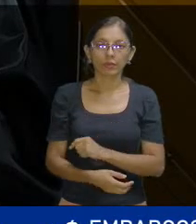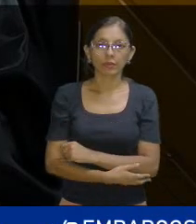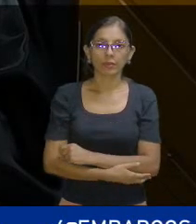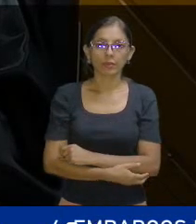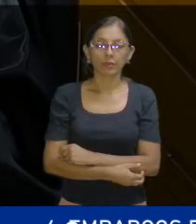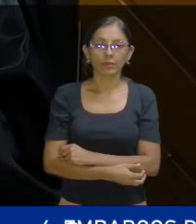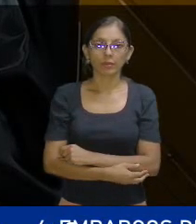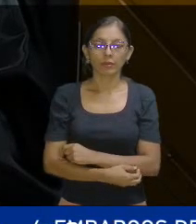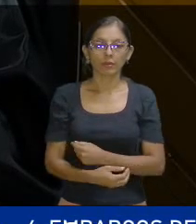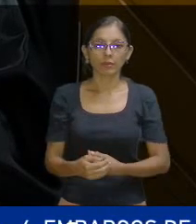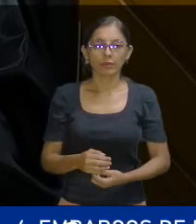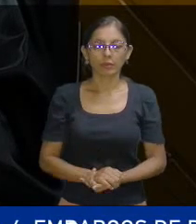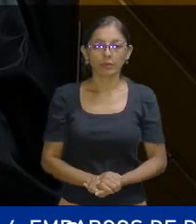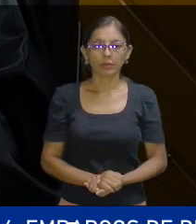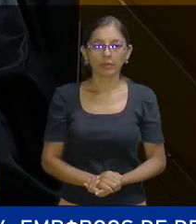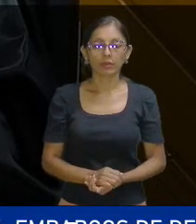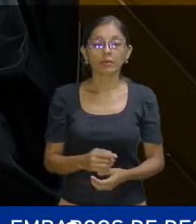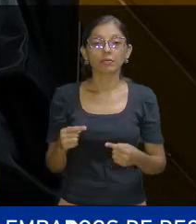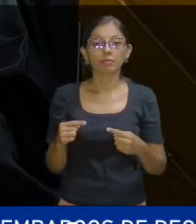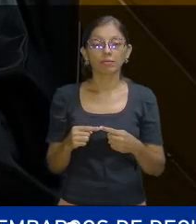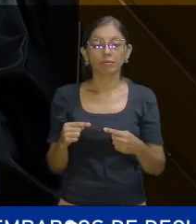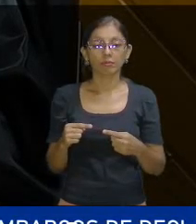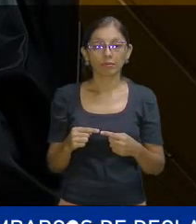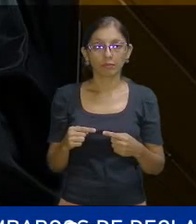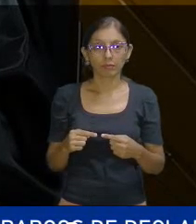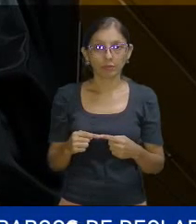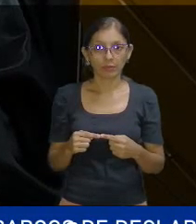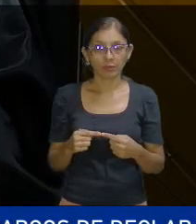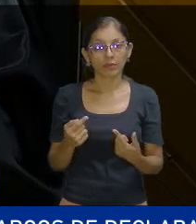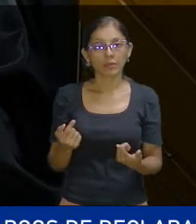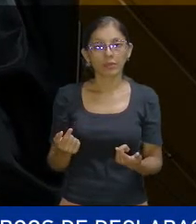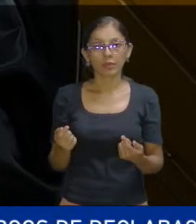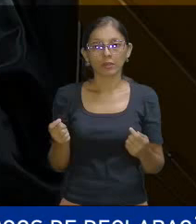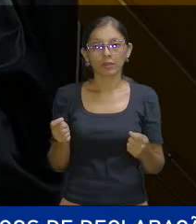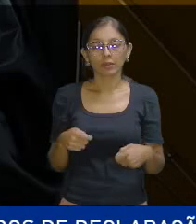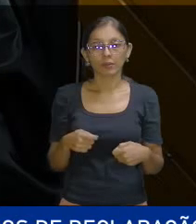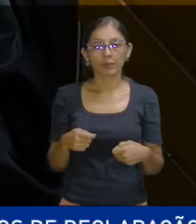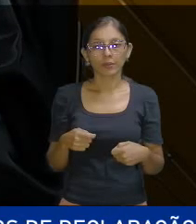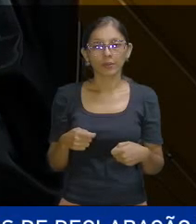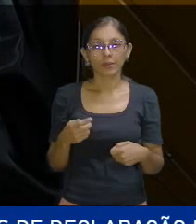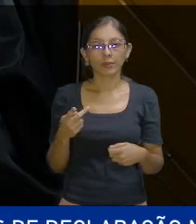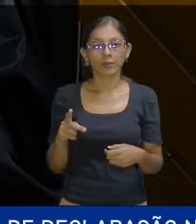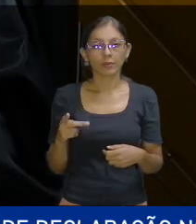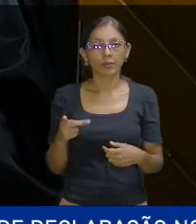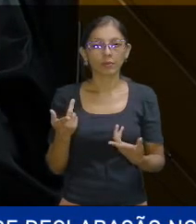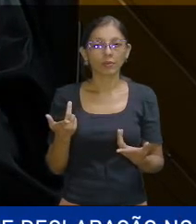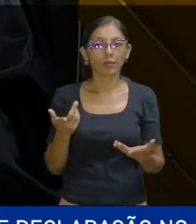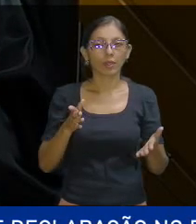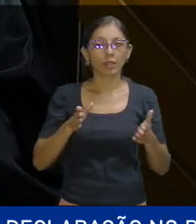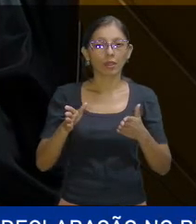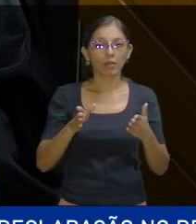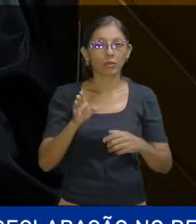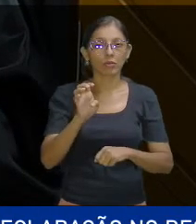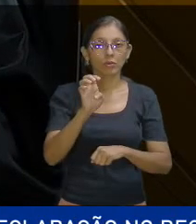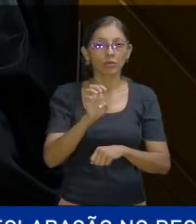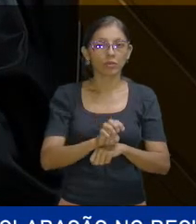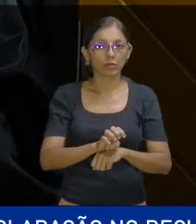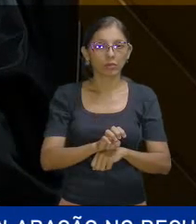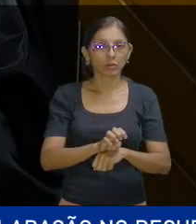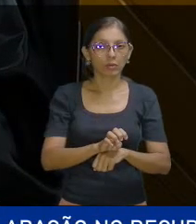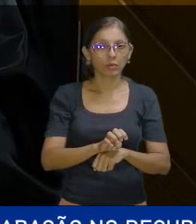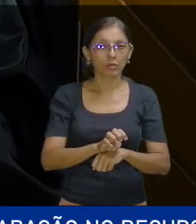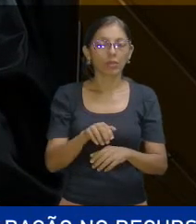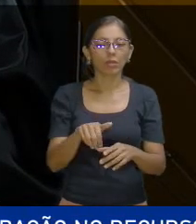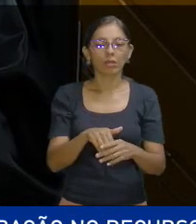similitude fática e aplicação de mesmo parâmetro sancionatório refere-se às eleições estaduais,